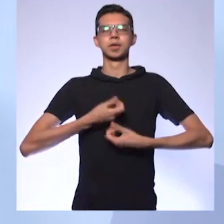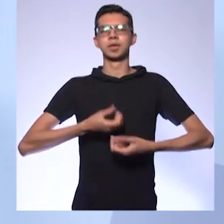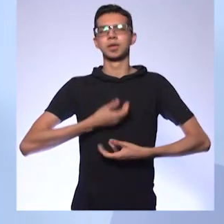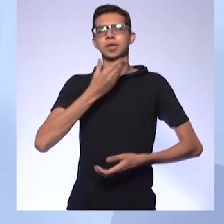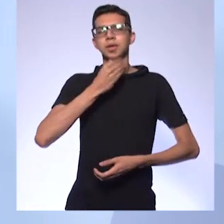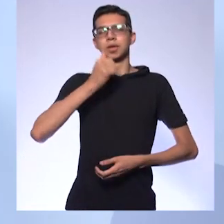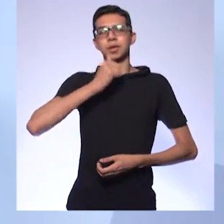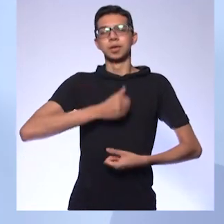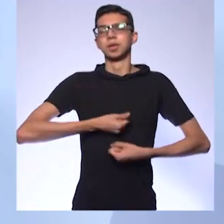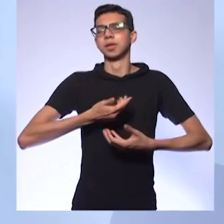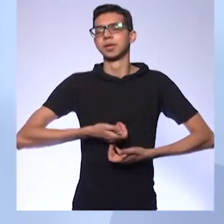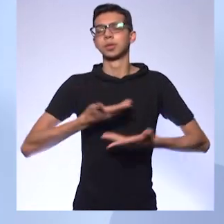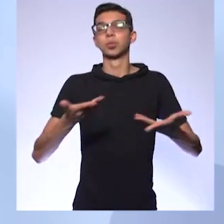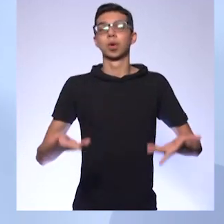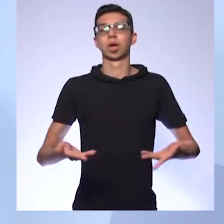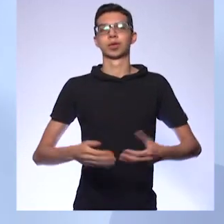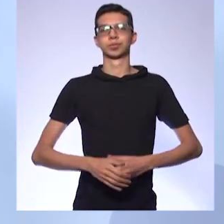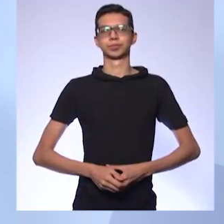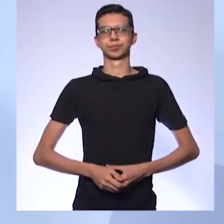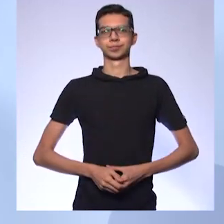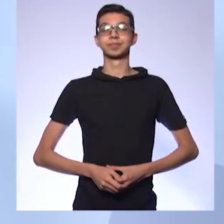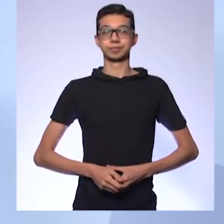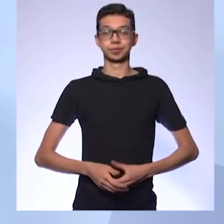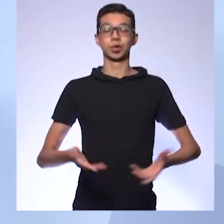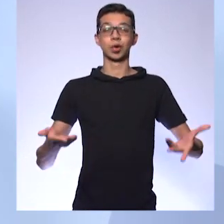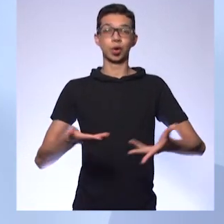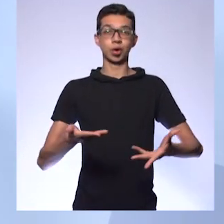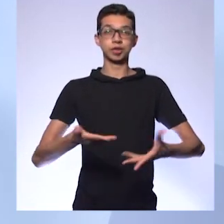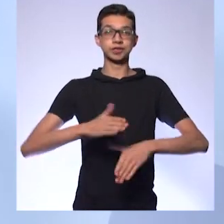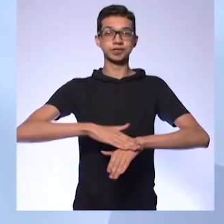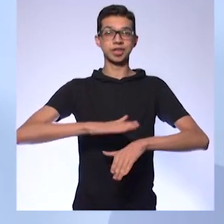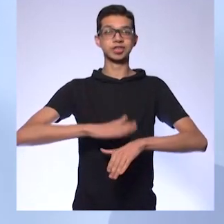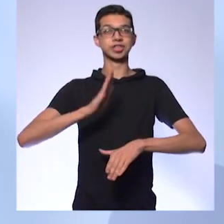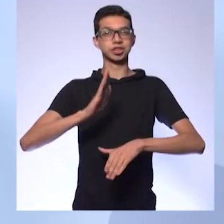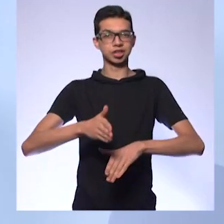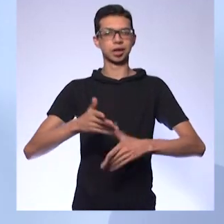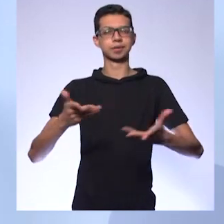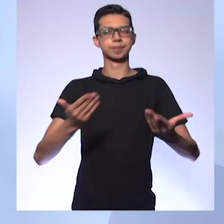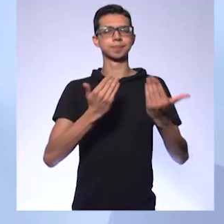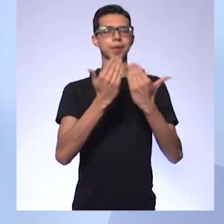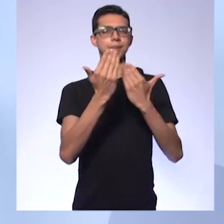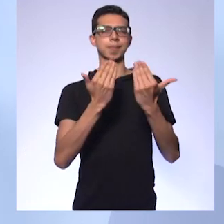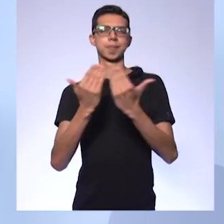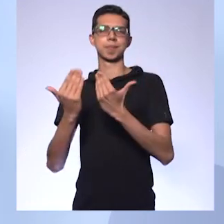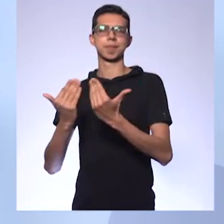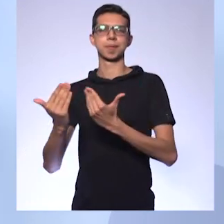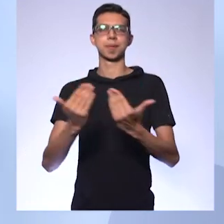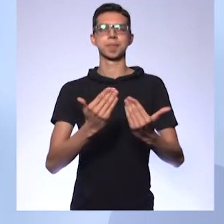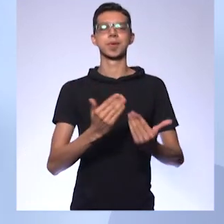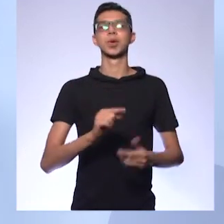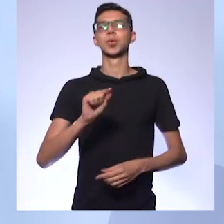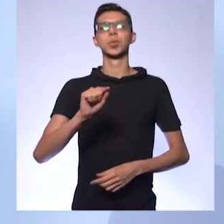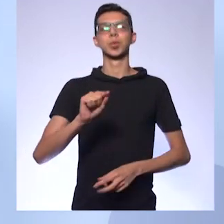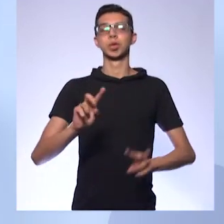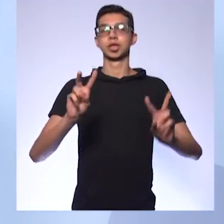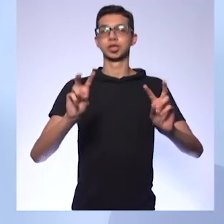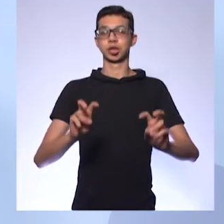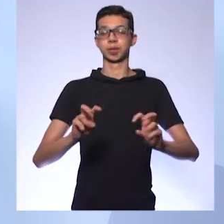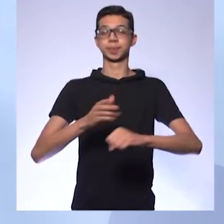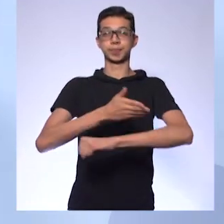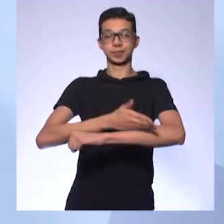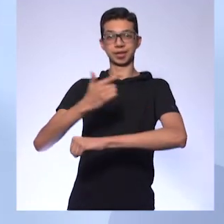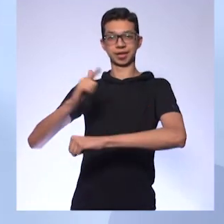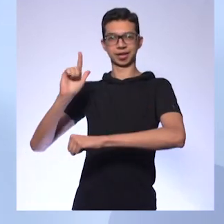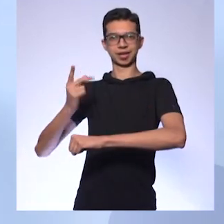feminino. Então, gente, o que fizemos hoje? Hoje nós debatemos muito sobre as cavaleiros